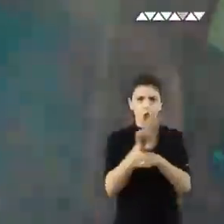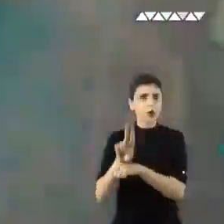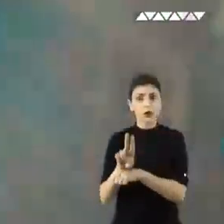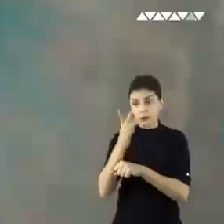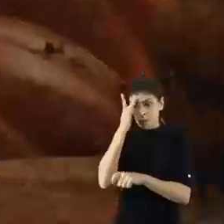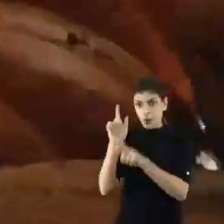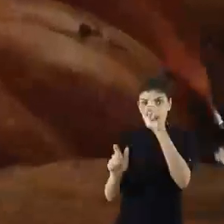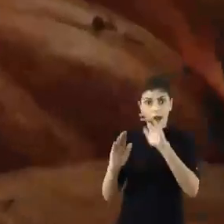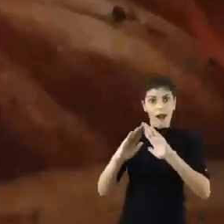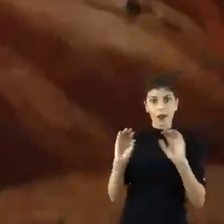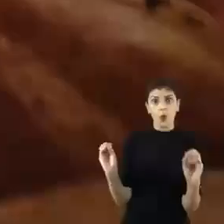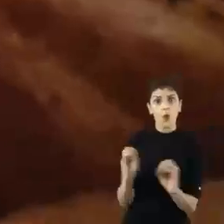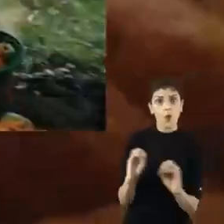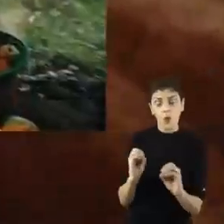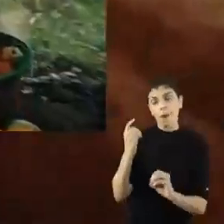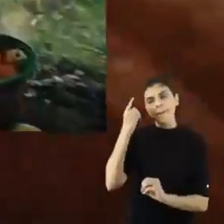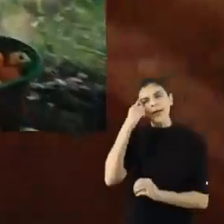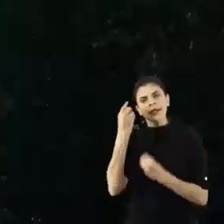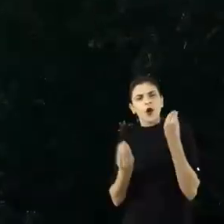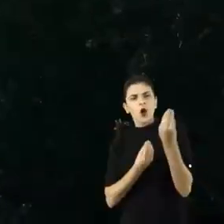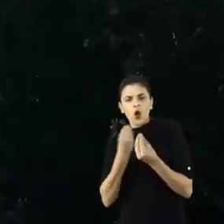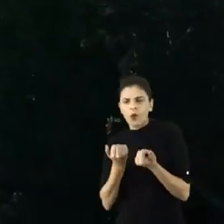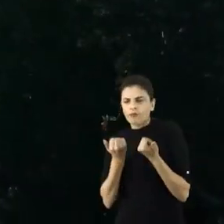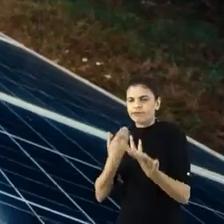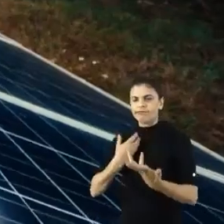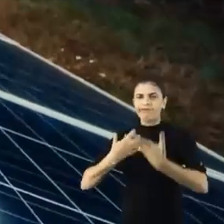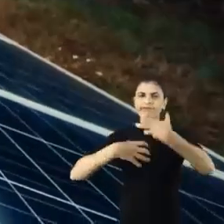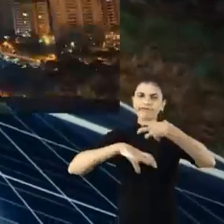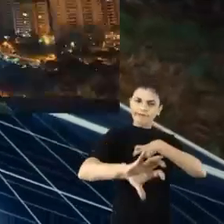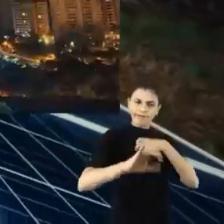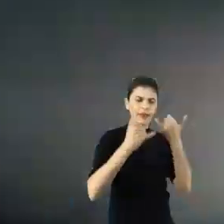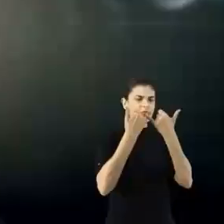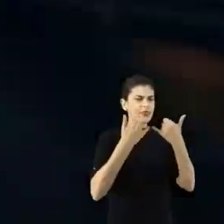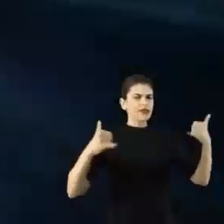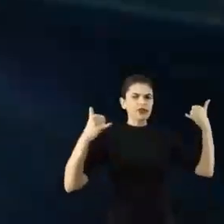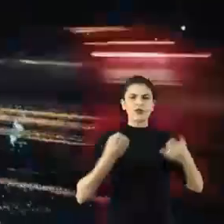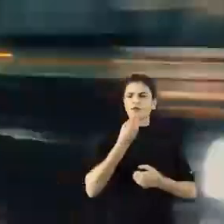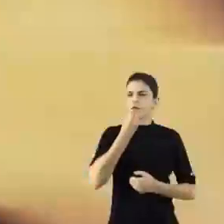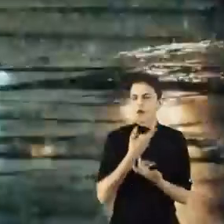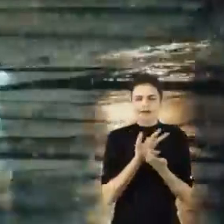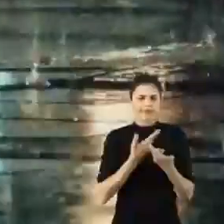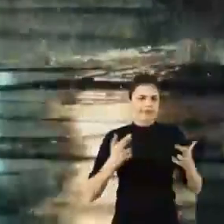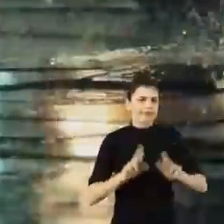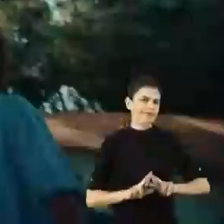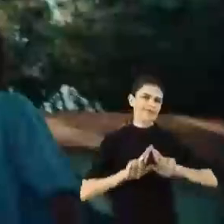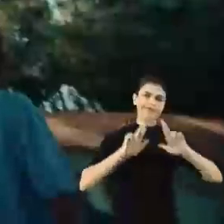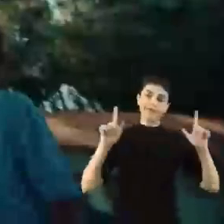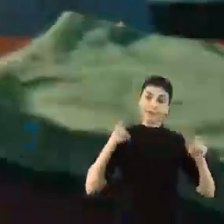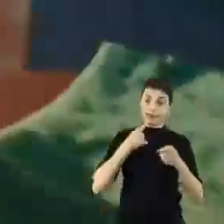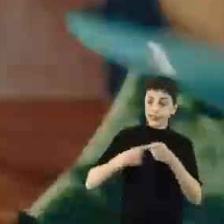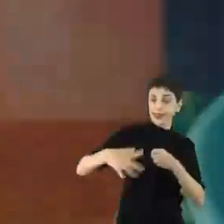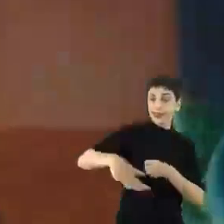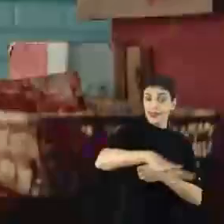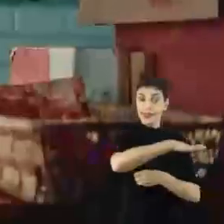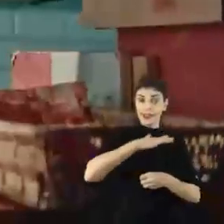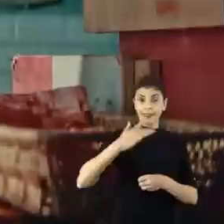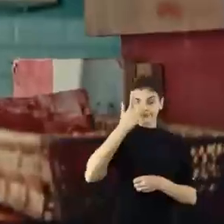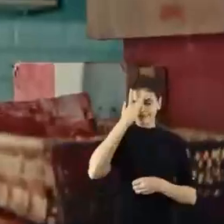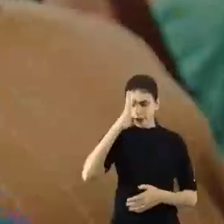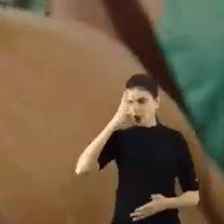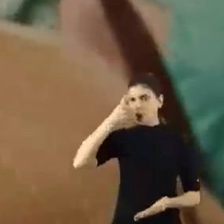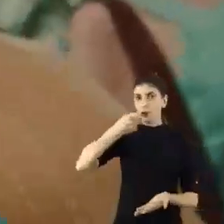animais e pessoas vivendo diversas situações dos cenários diferentes que vivem os brasileiros. No canto inferior direito está a intérprete de Libras que